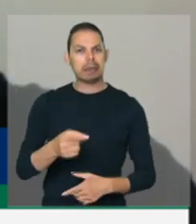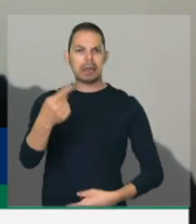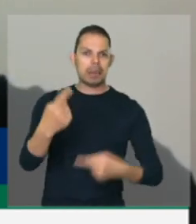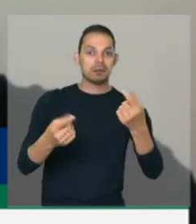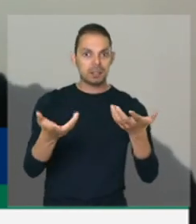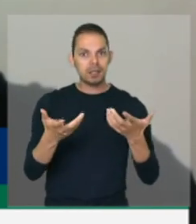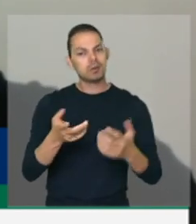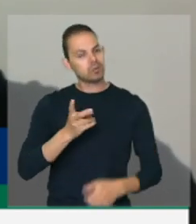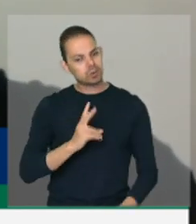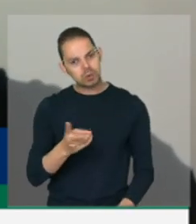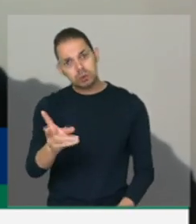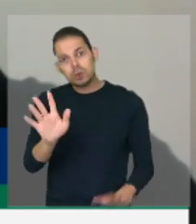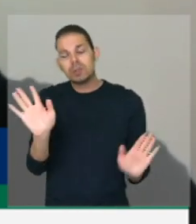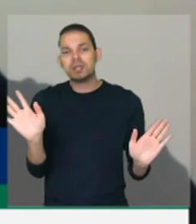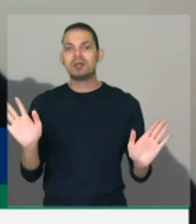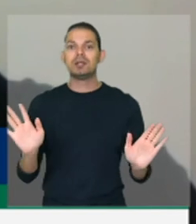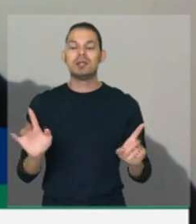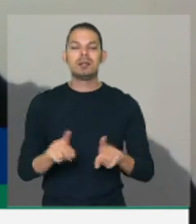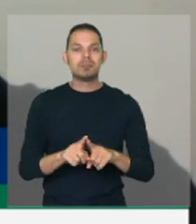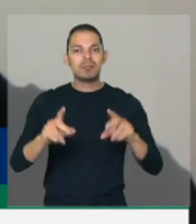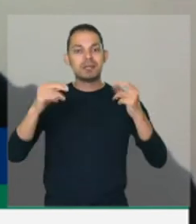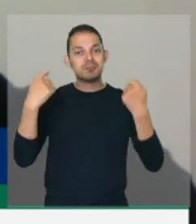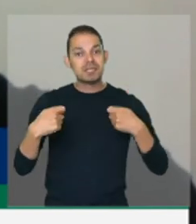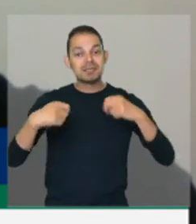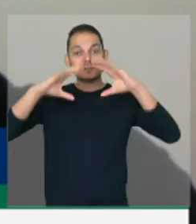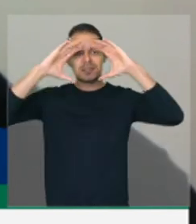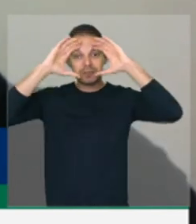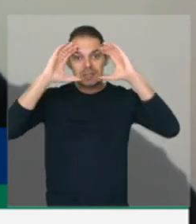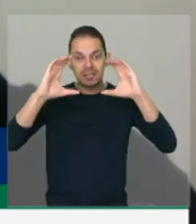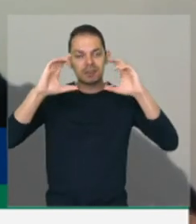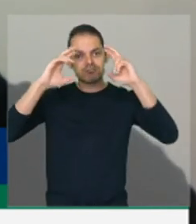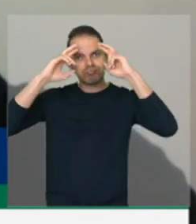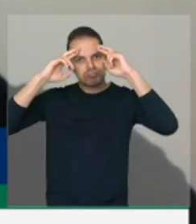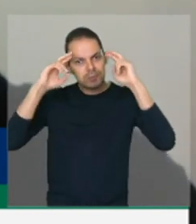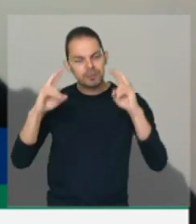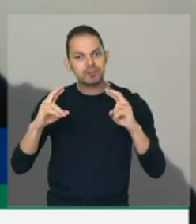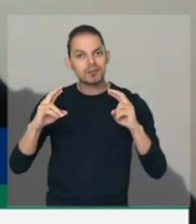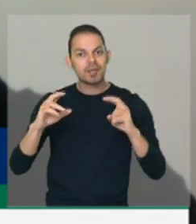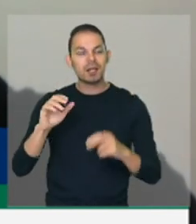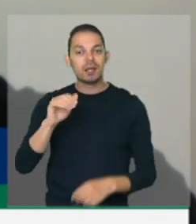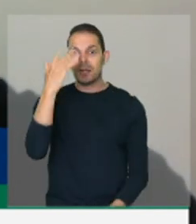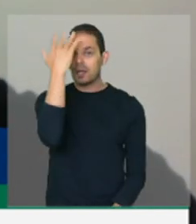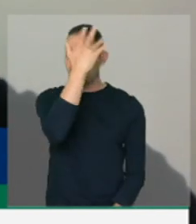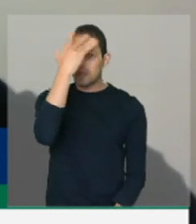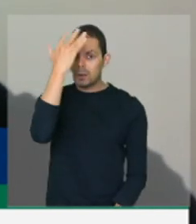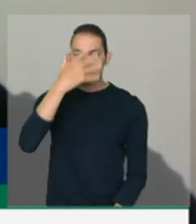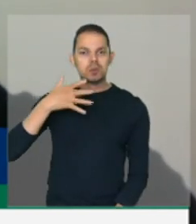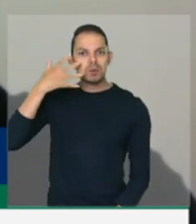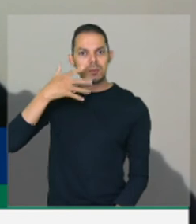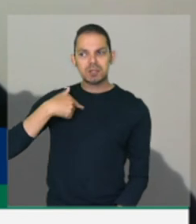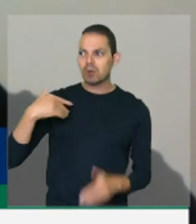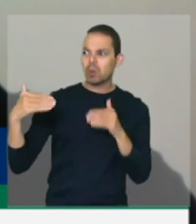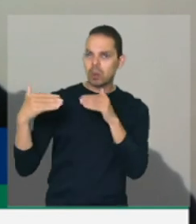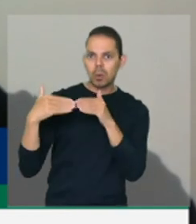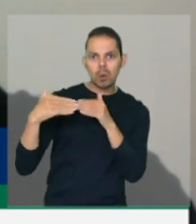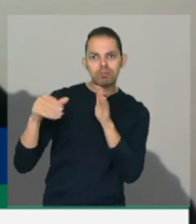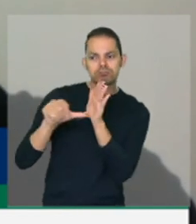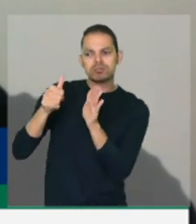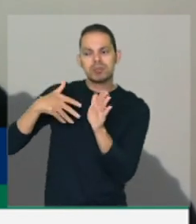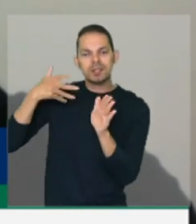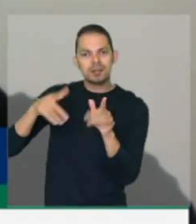brigando, mas sempre respeitando. Estou de acordo com o presidente Arthur Lira em sua primeira fala e também com